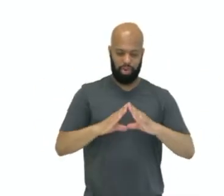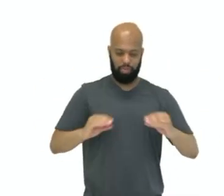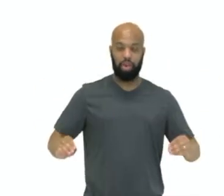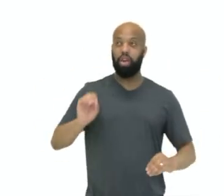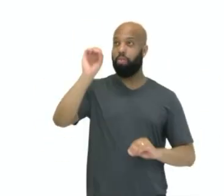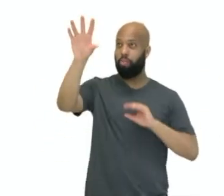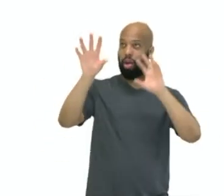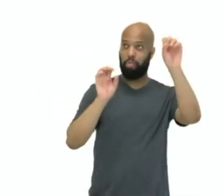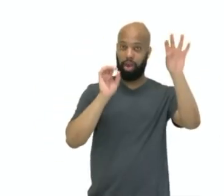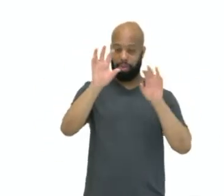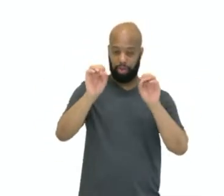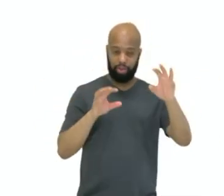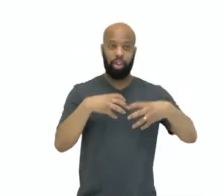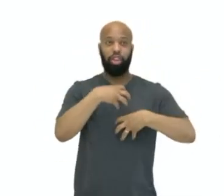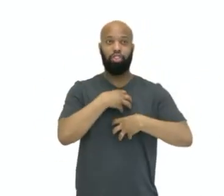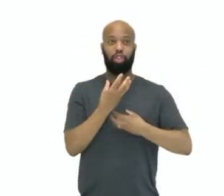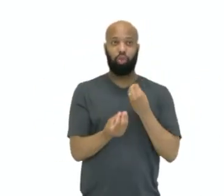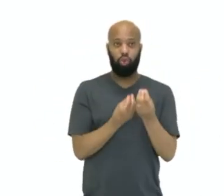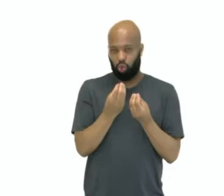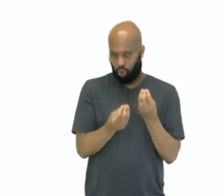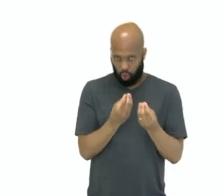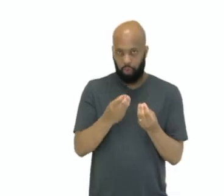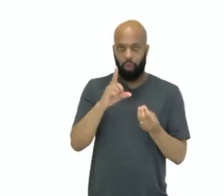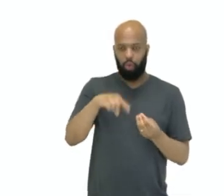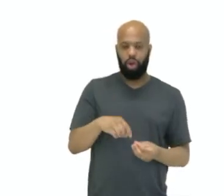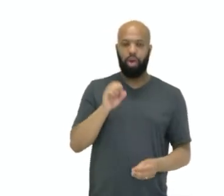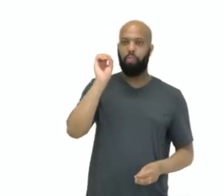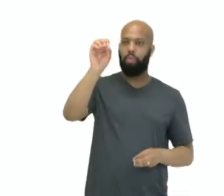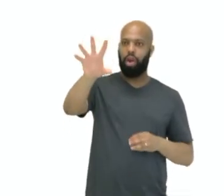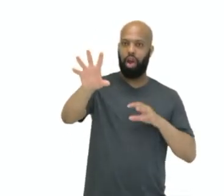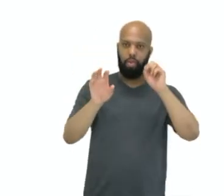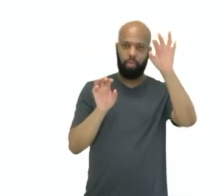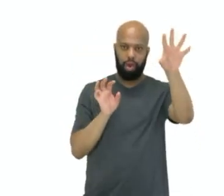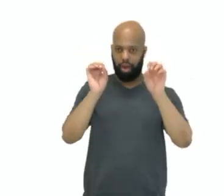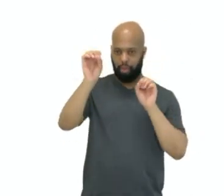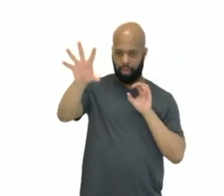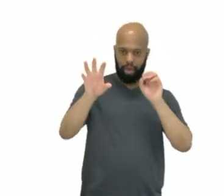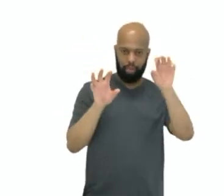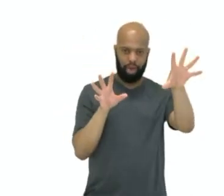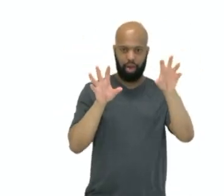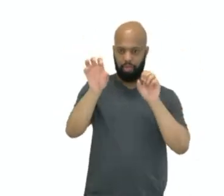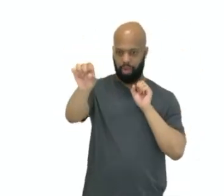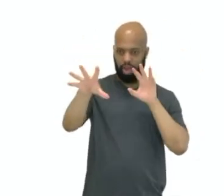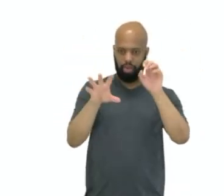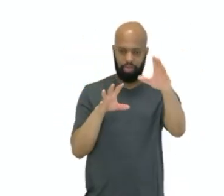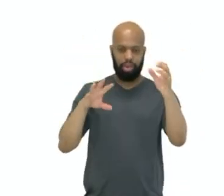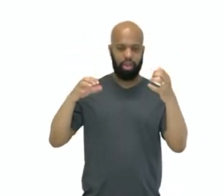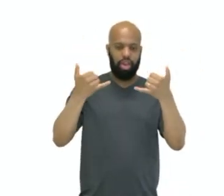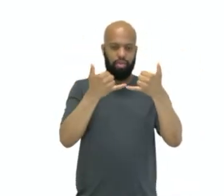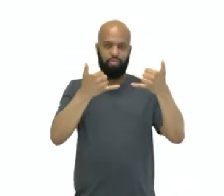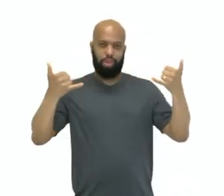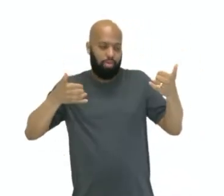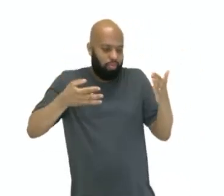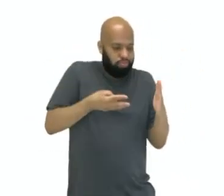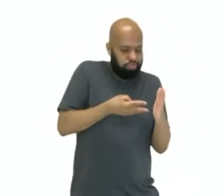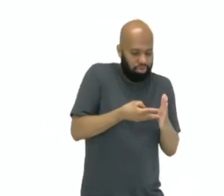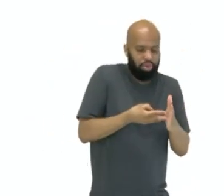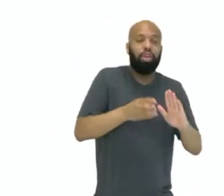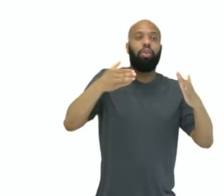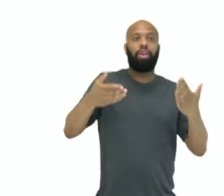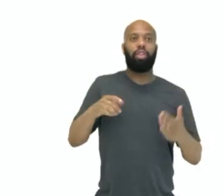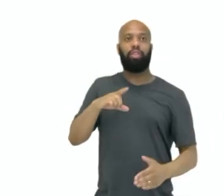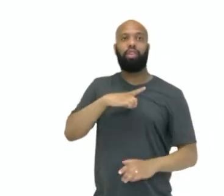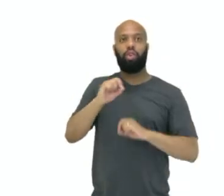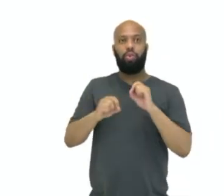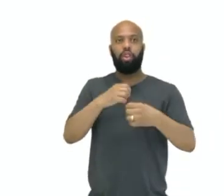associações de pequenas lâmpadas que acendem e apagam quando ligadas na tomada. Você conhece, eu mostrei para você. Esses circuitos